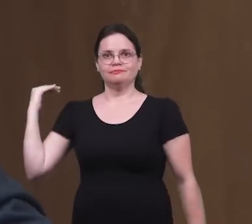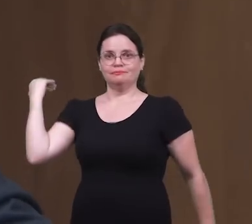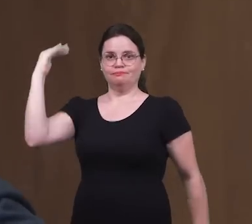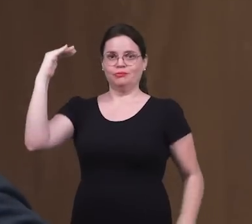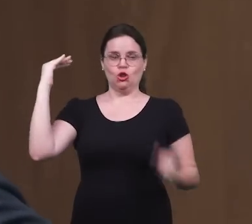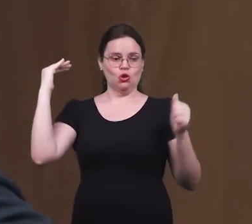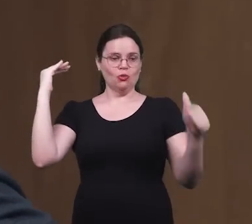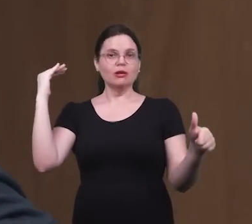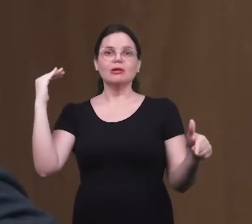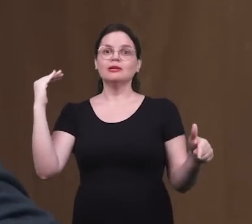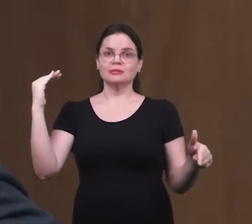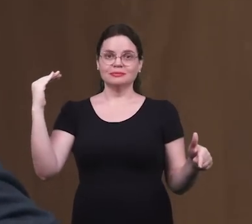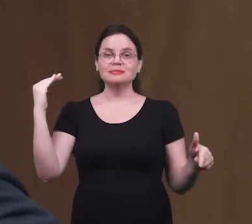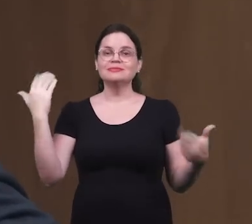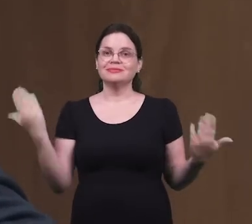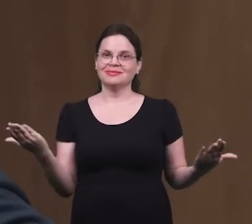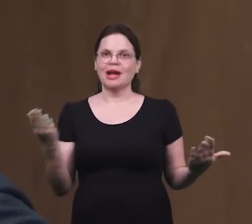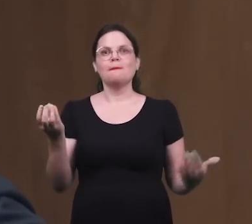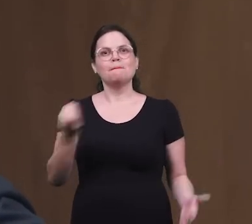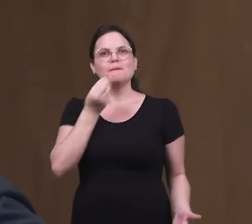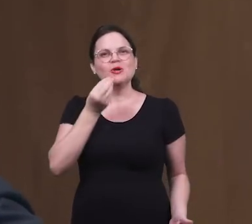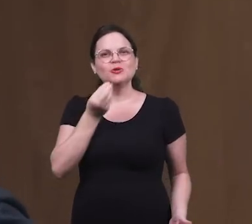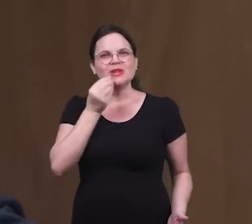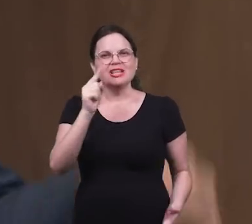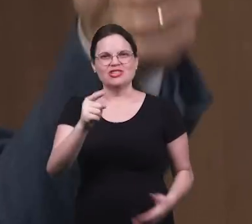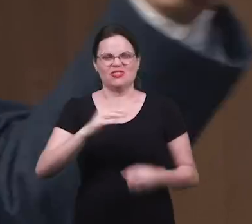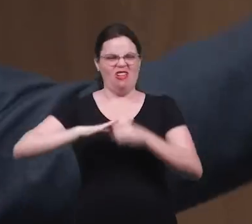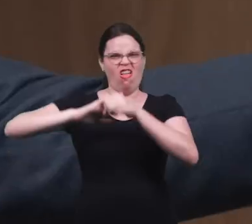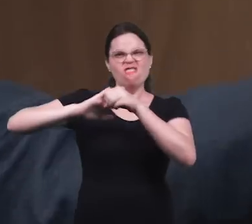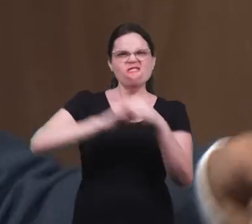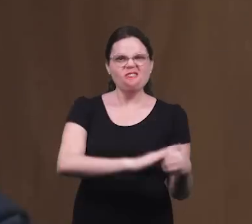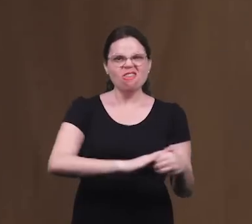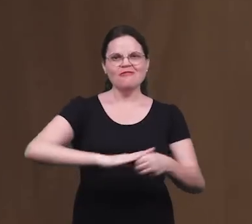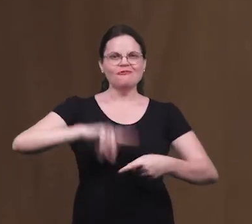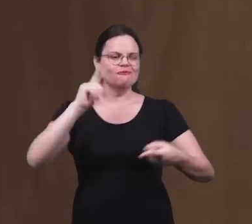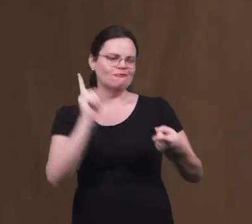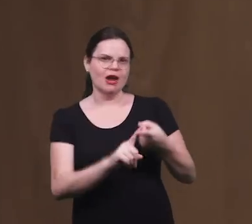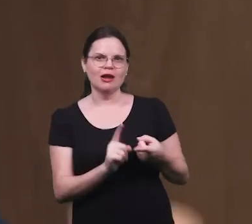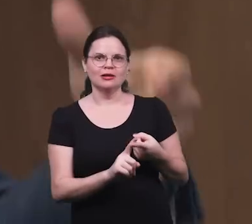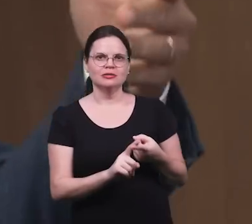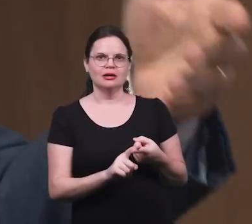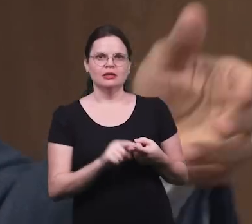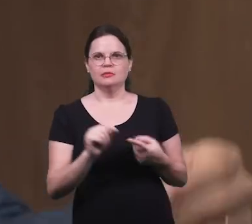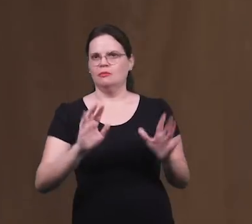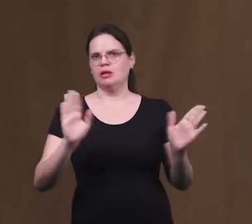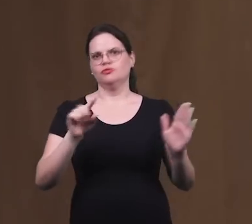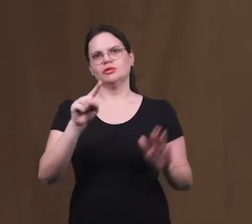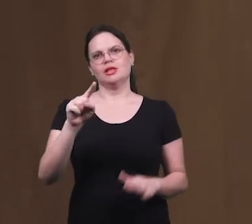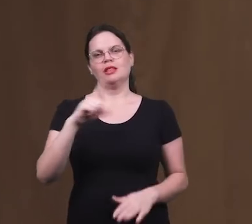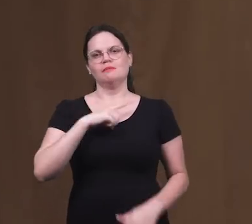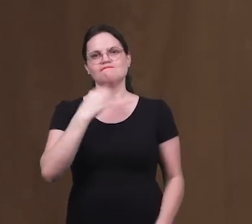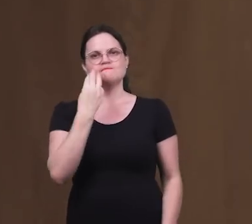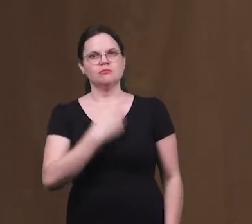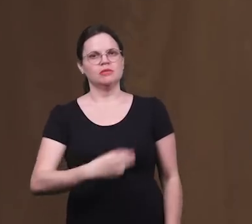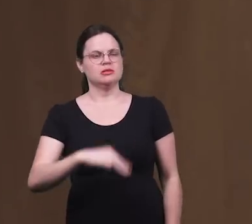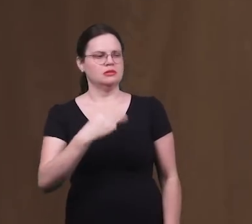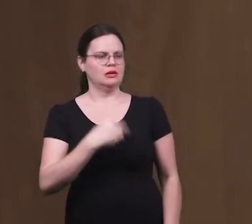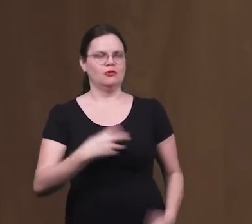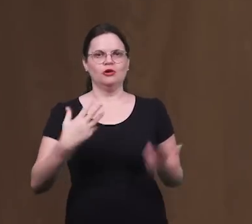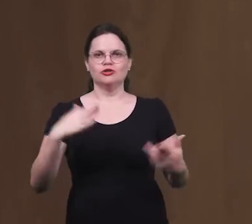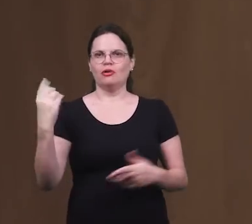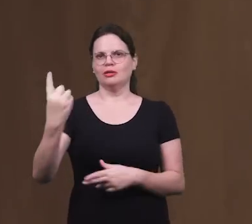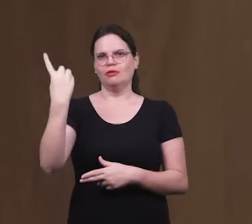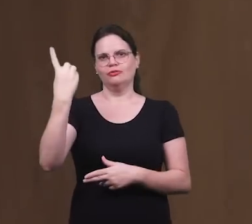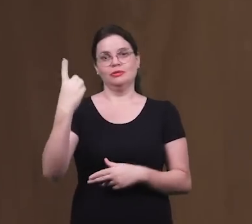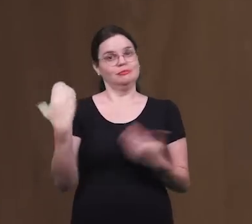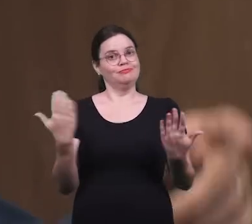superior a essa pessoa. É a oportunidade que você tem para executar sua vingança. E você usa de misericórdia, como Davi